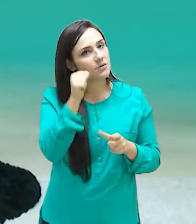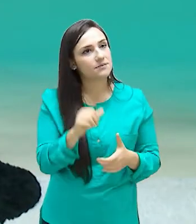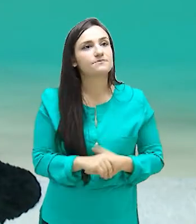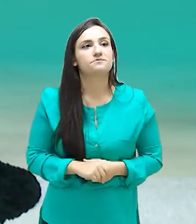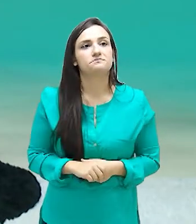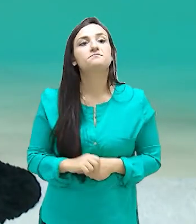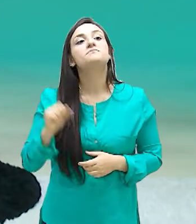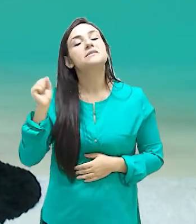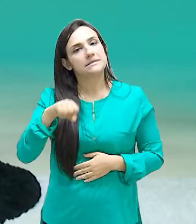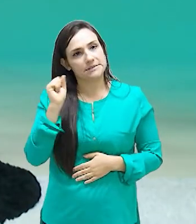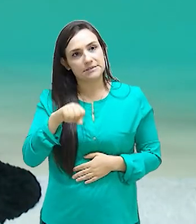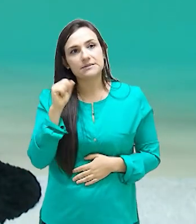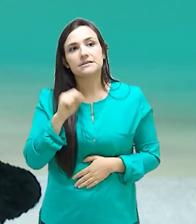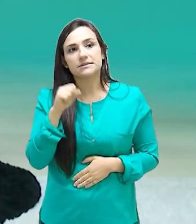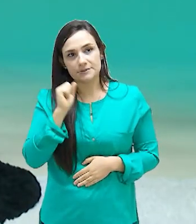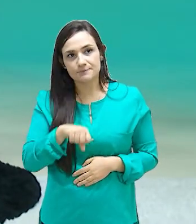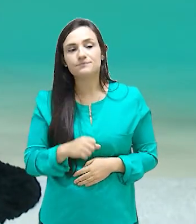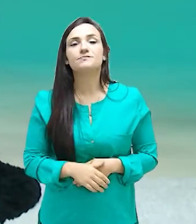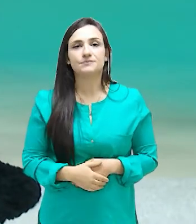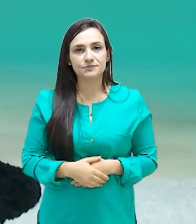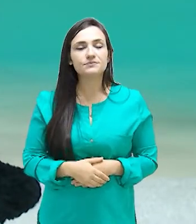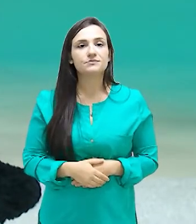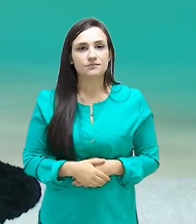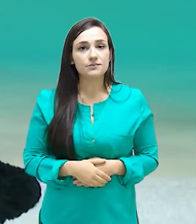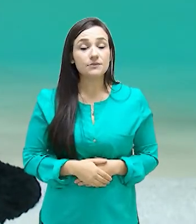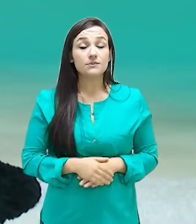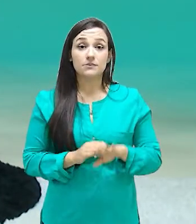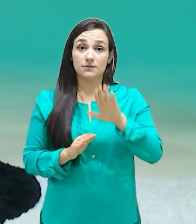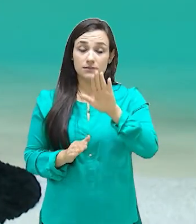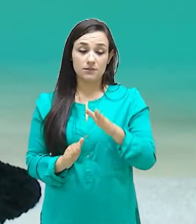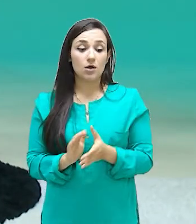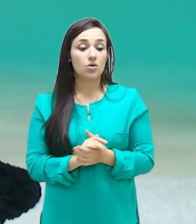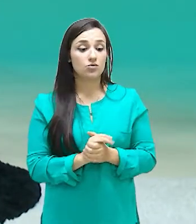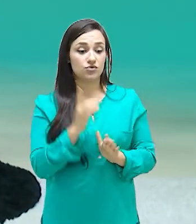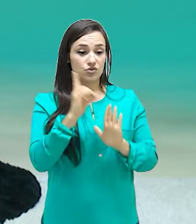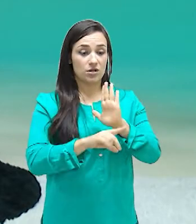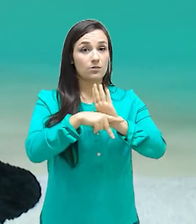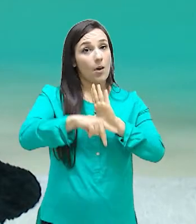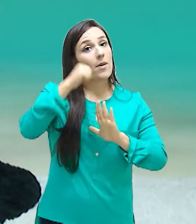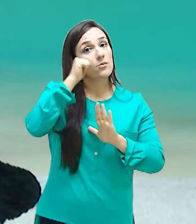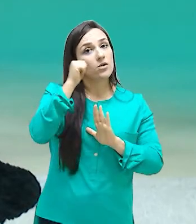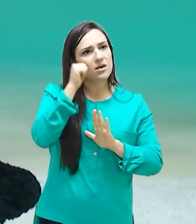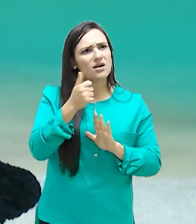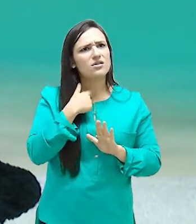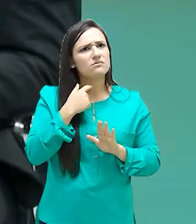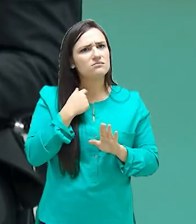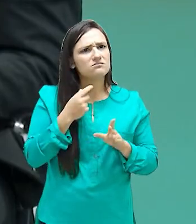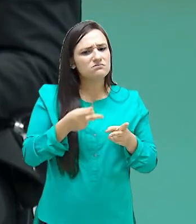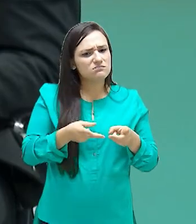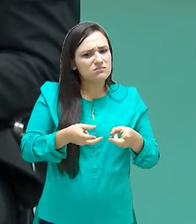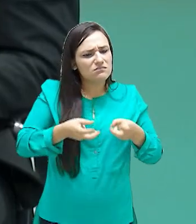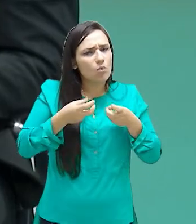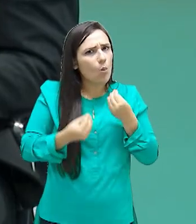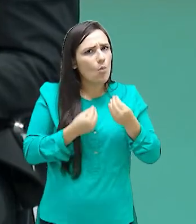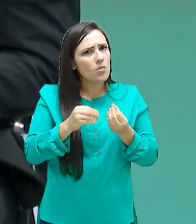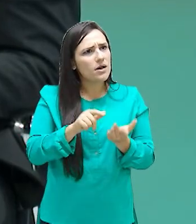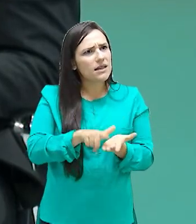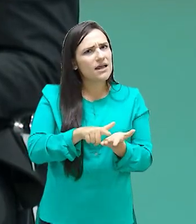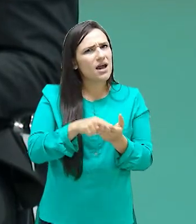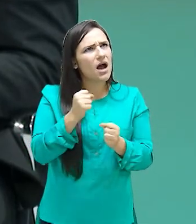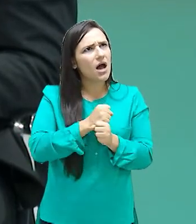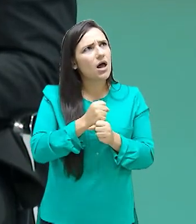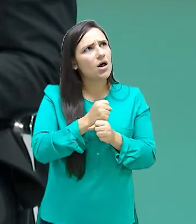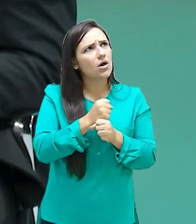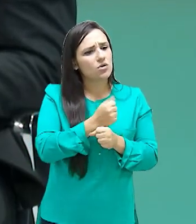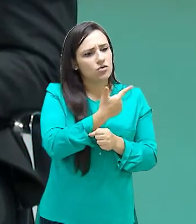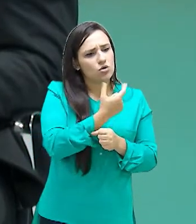Exatamente. Em relação à legislação de garantia e proteção a direitos das mulheres, a gente observa um número maior de leis